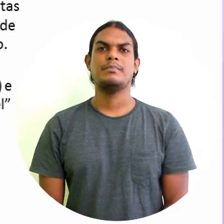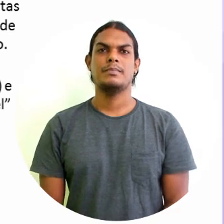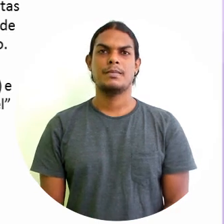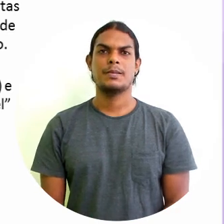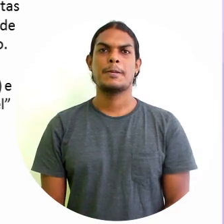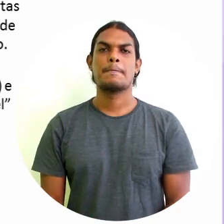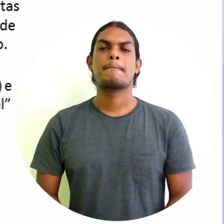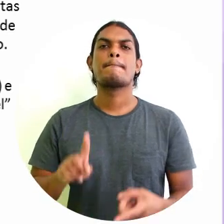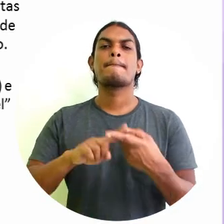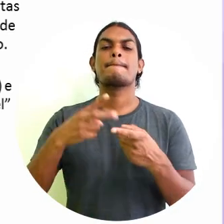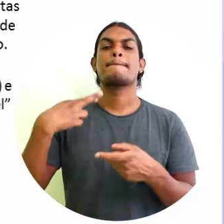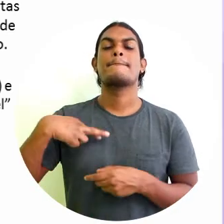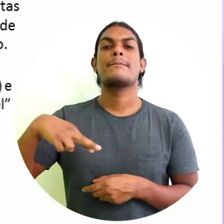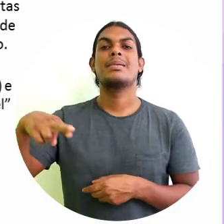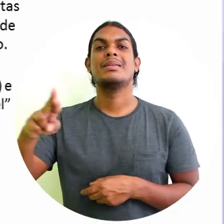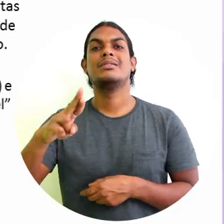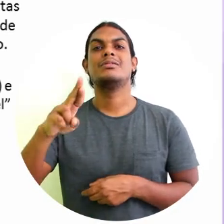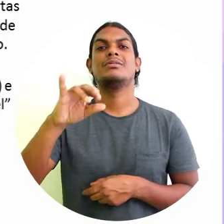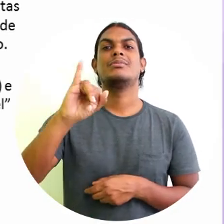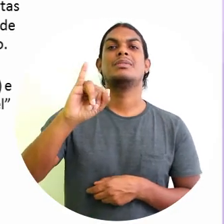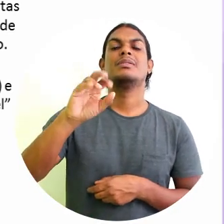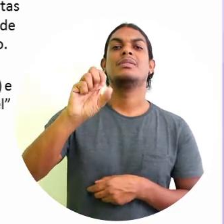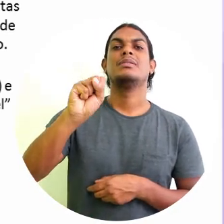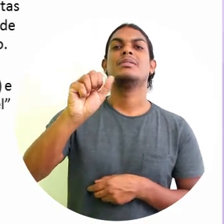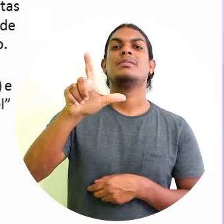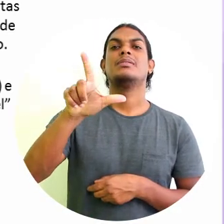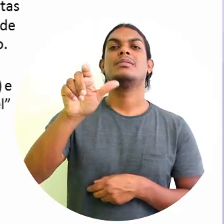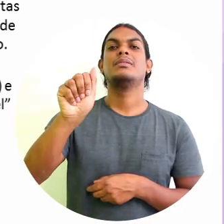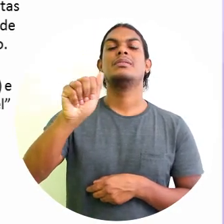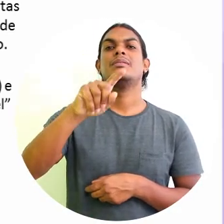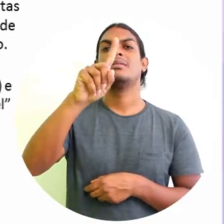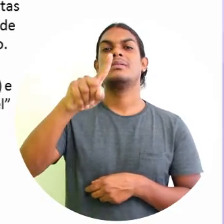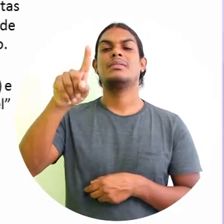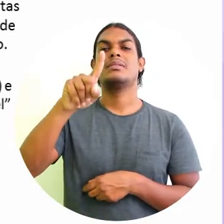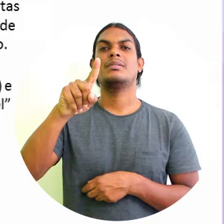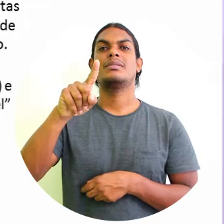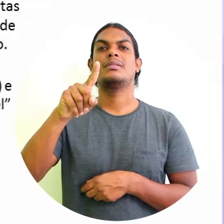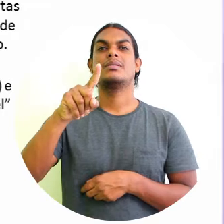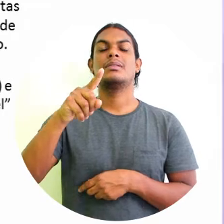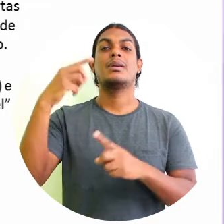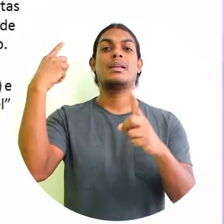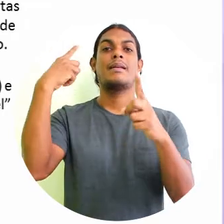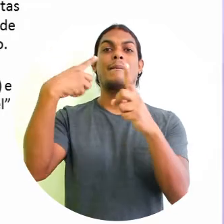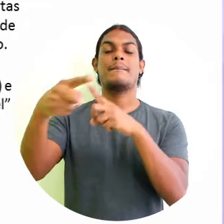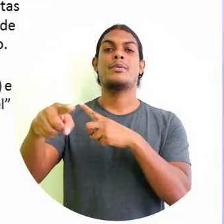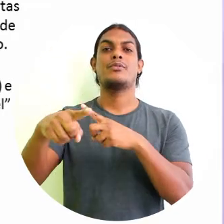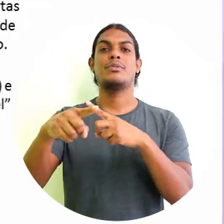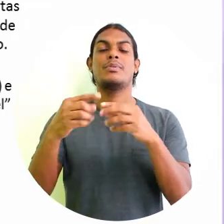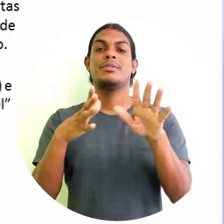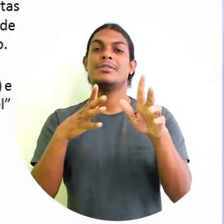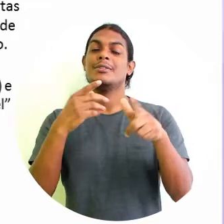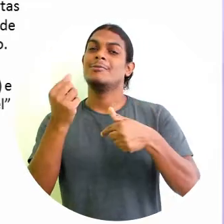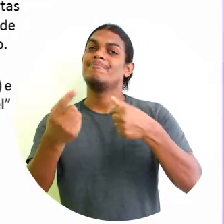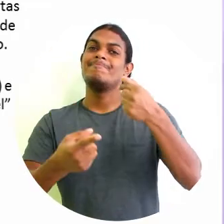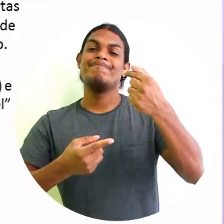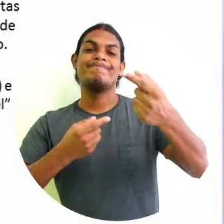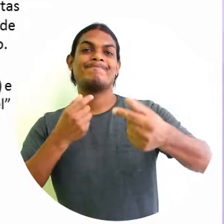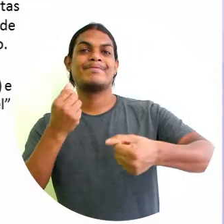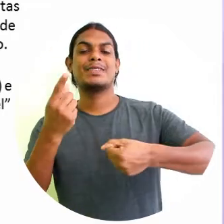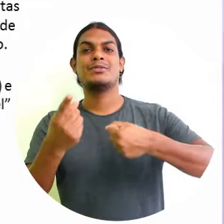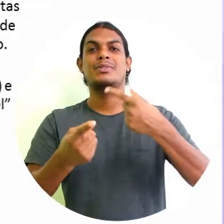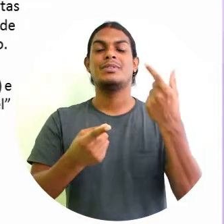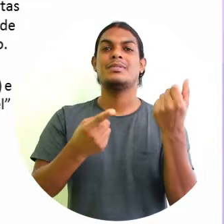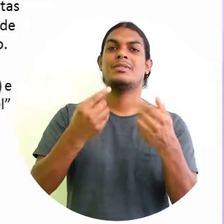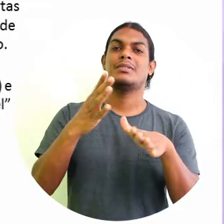E a religião islã proíbe o uso do figurativo, por isso que a arte árabe tem muita geometria nela, muitas imagens